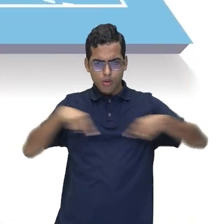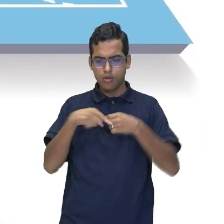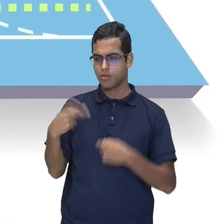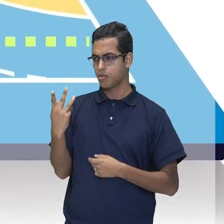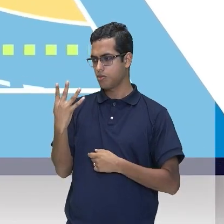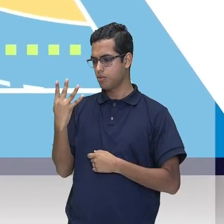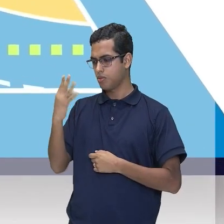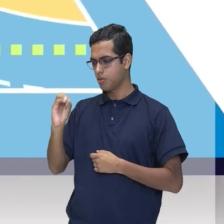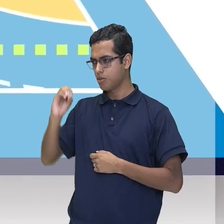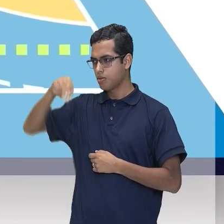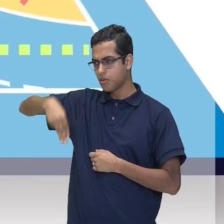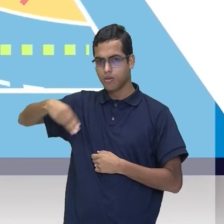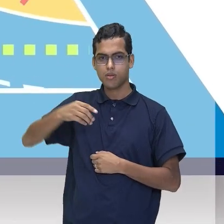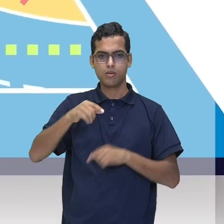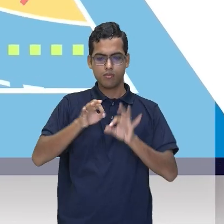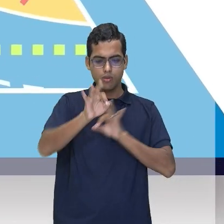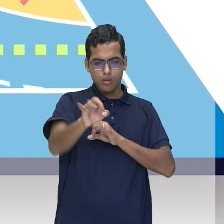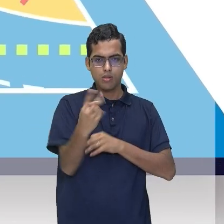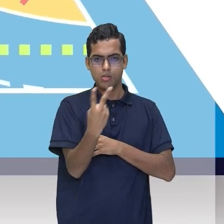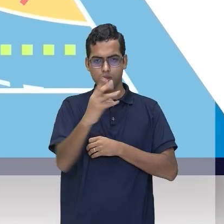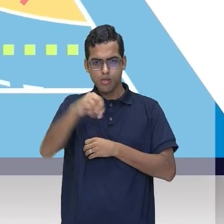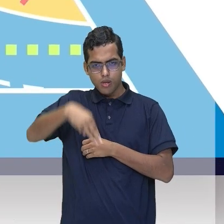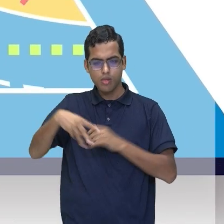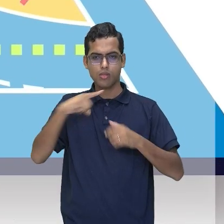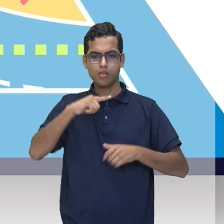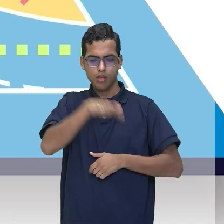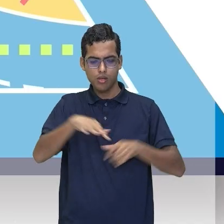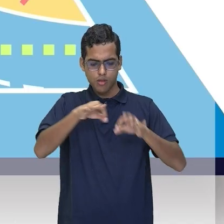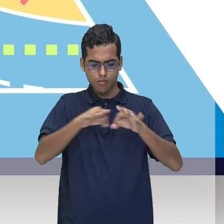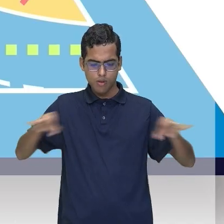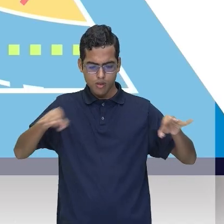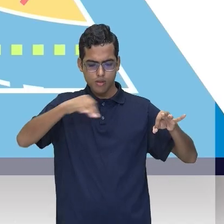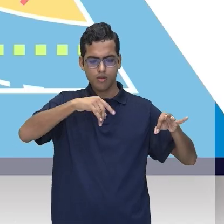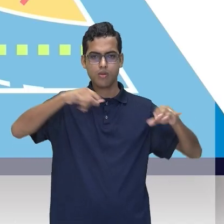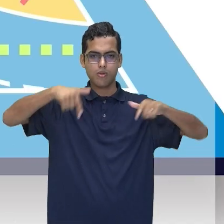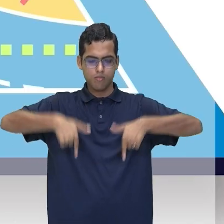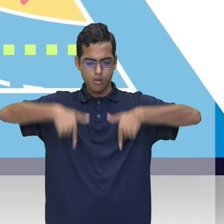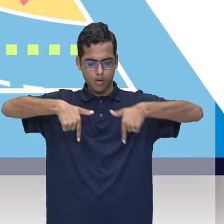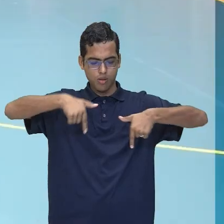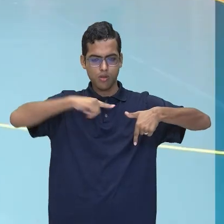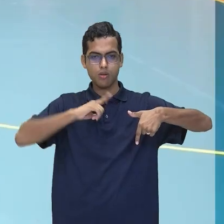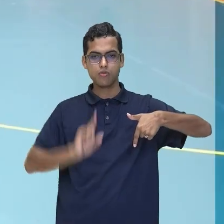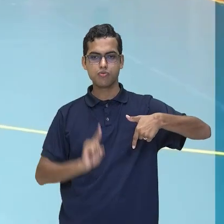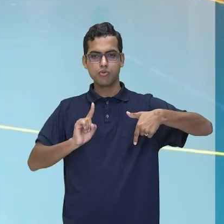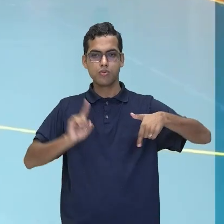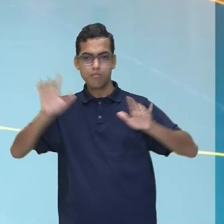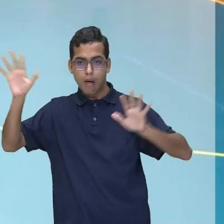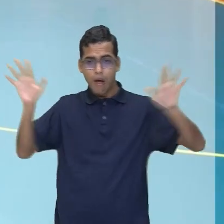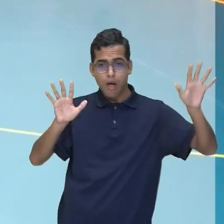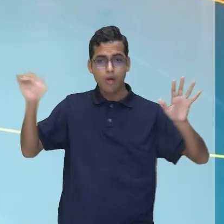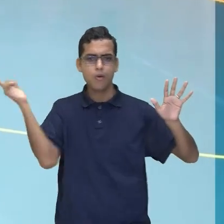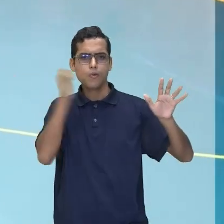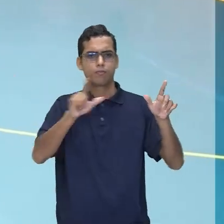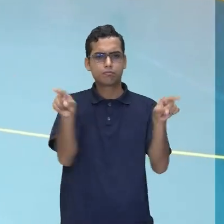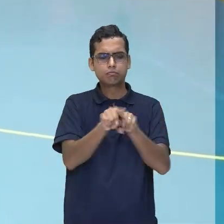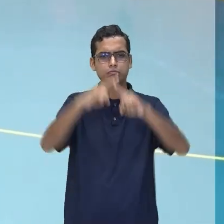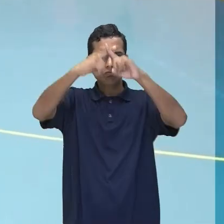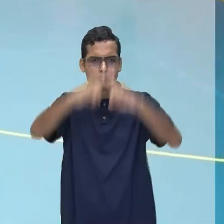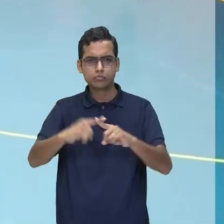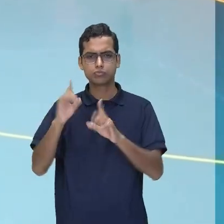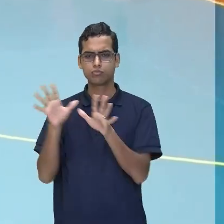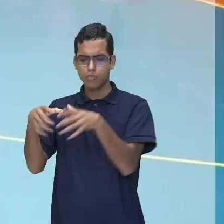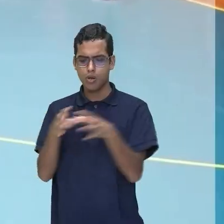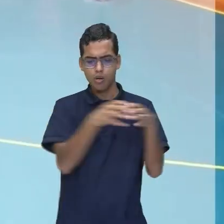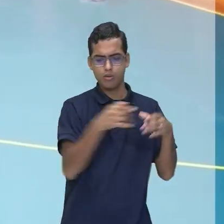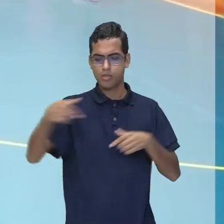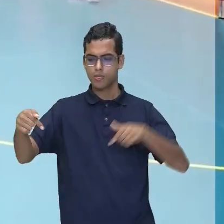20, tem uma área do gol de 6 metros, na qual apenas o goleiro pode entrar. O jogo é disputado por duas equipes de